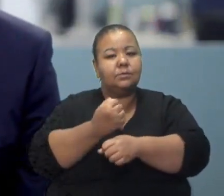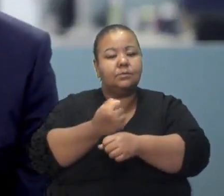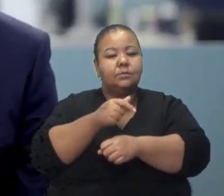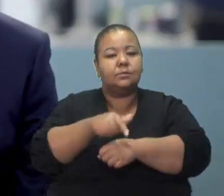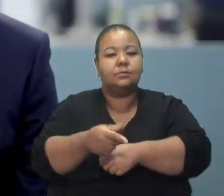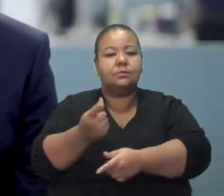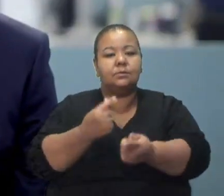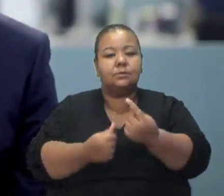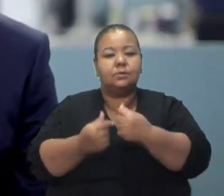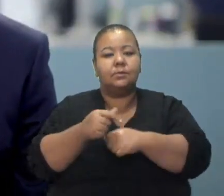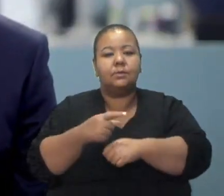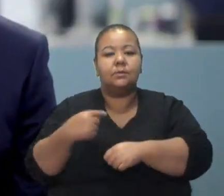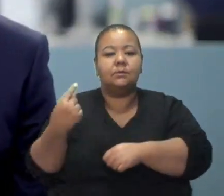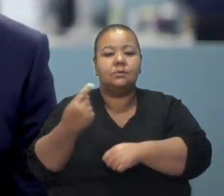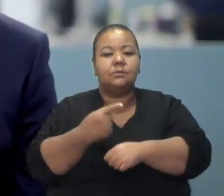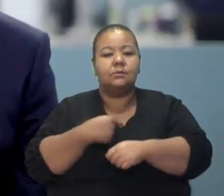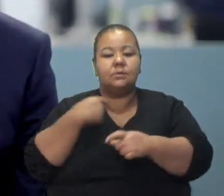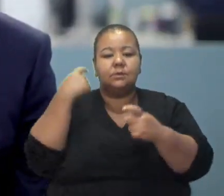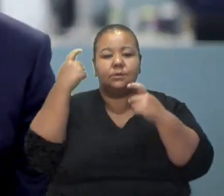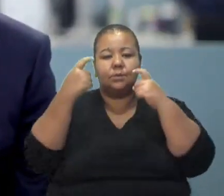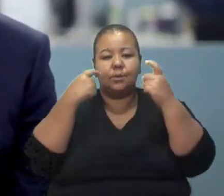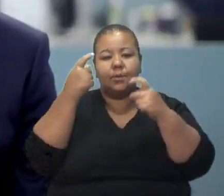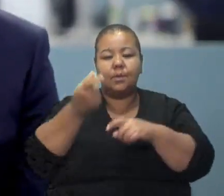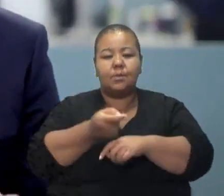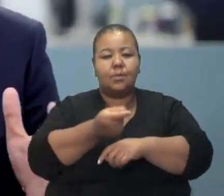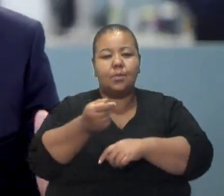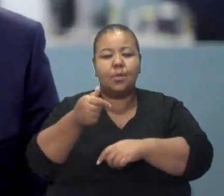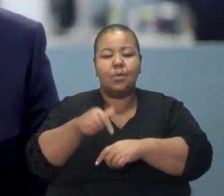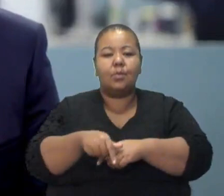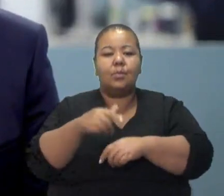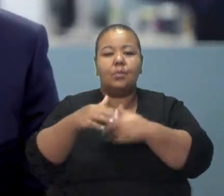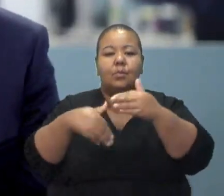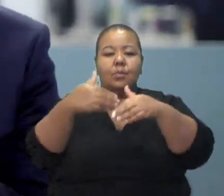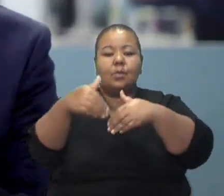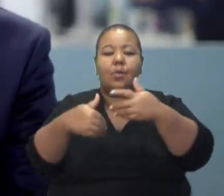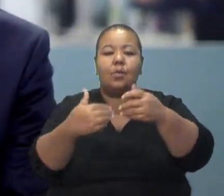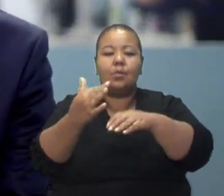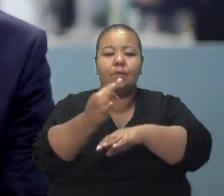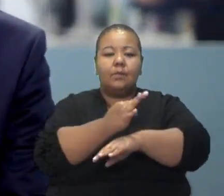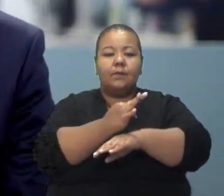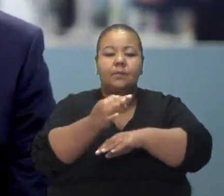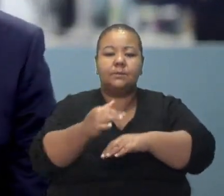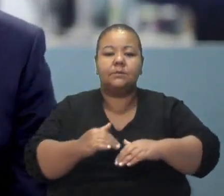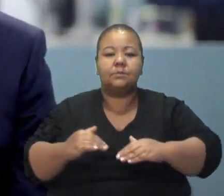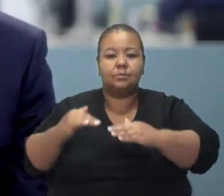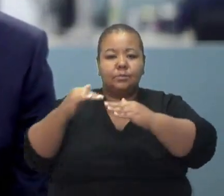economia é o fato de que nós nos preocupamos pouco com o processo de formalização e